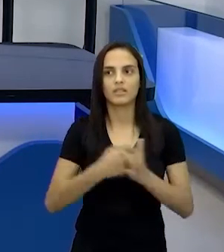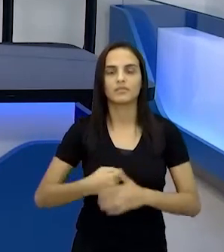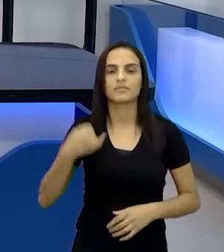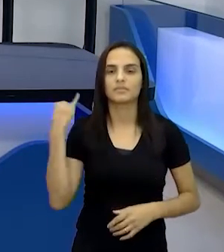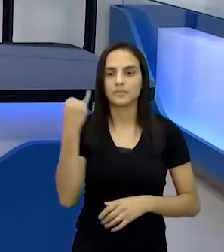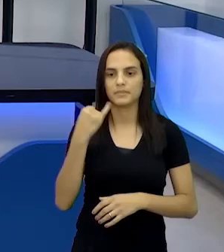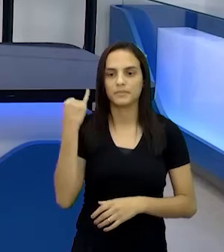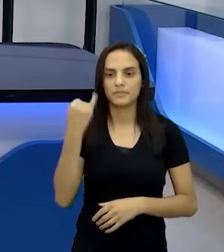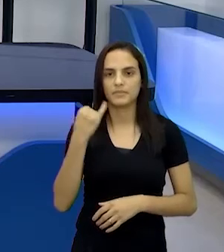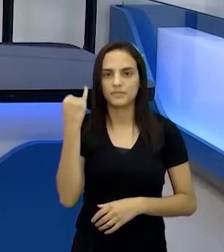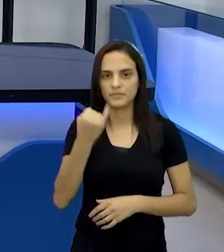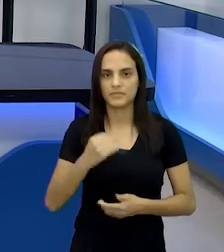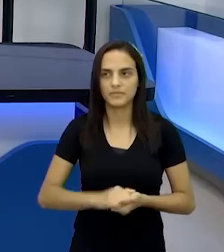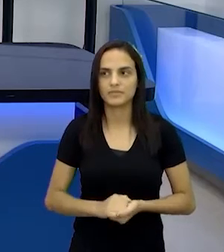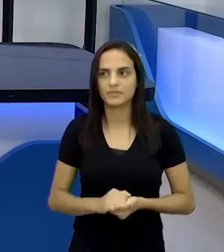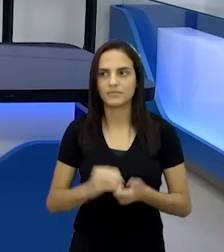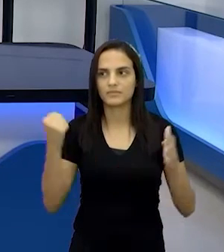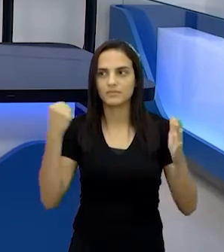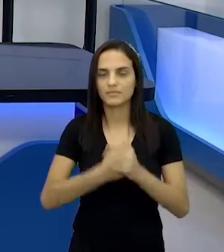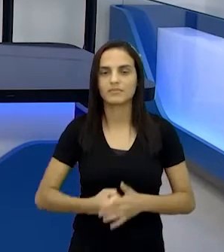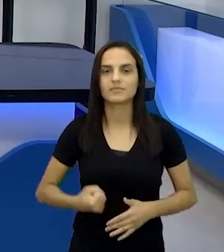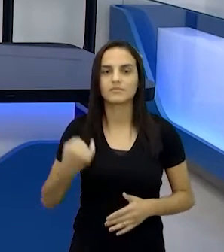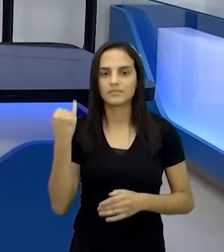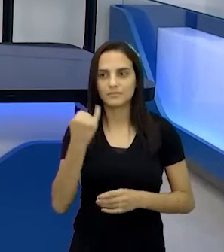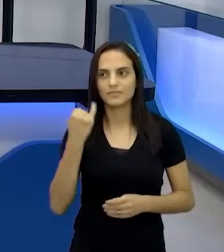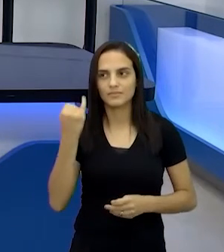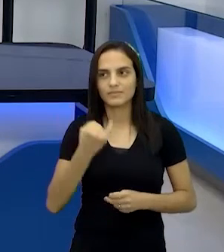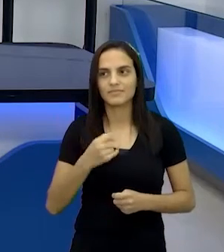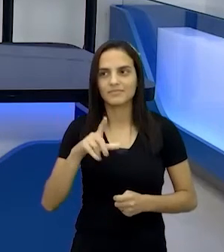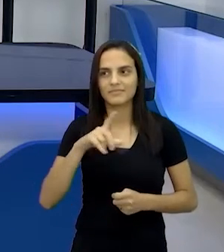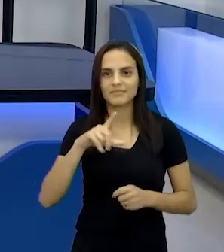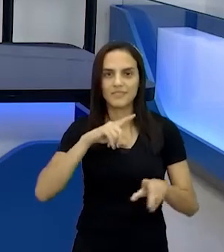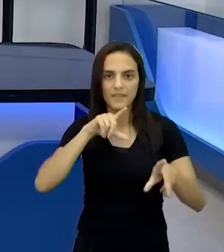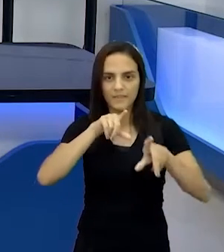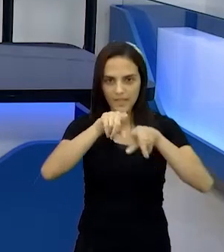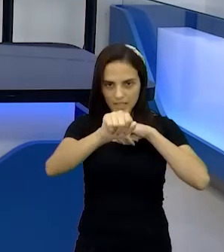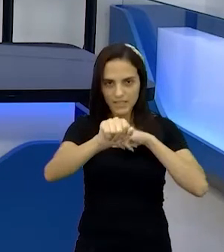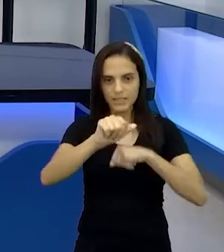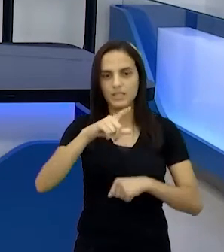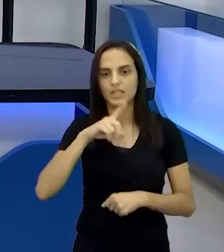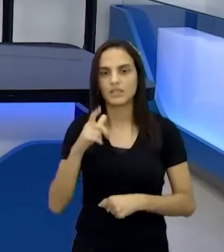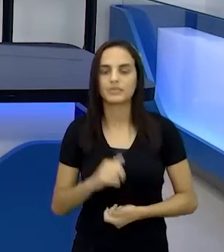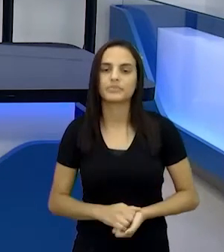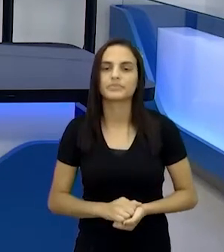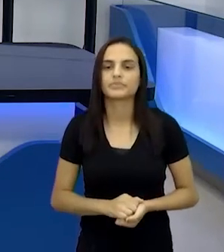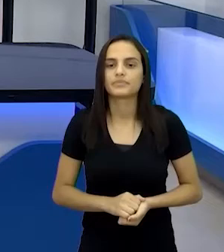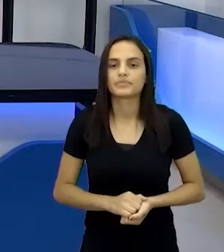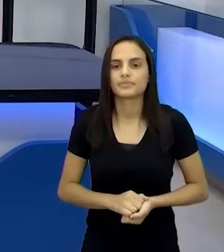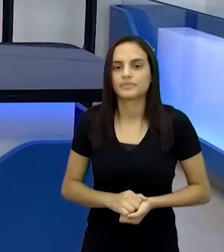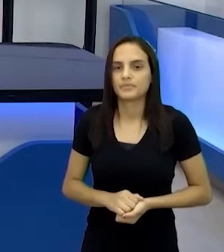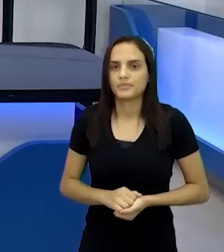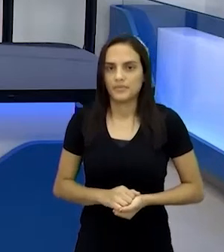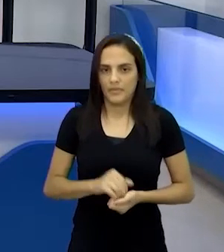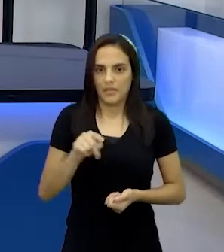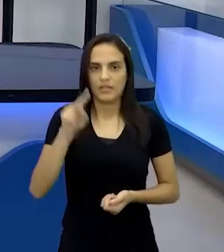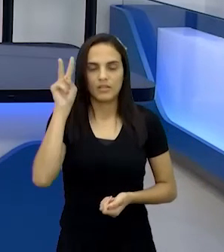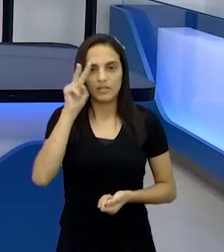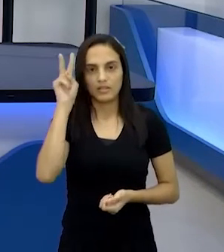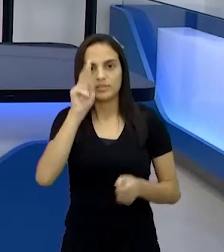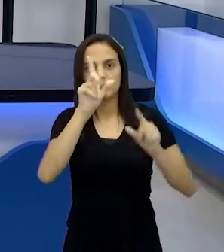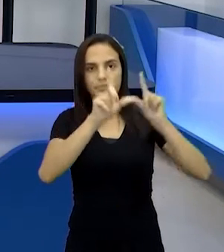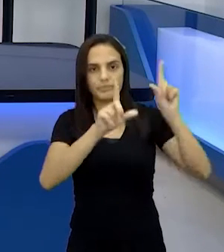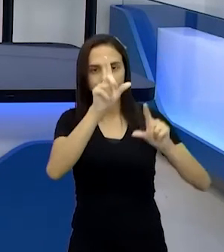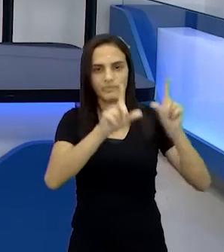Ou não precisa ter vitorioso na luta? Estamos lutando, tem que alguém ganhar, ou não precisa? Então, depende, você sabe? Você lembra dos filmes lá que